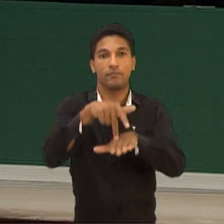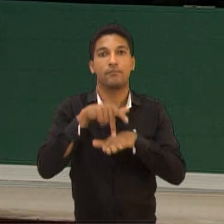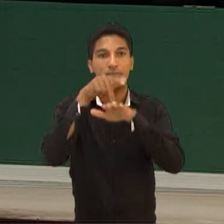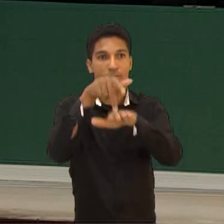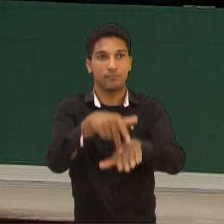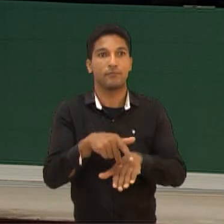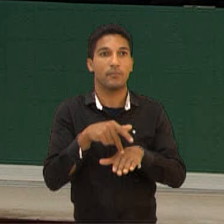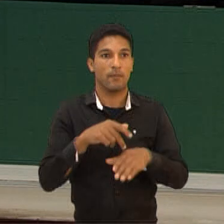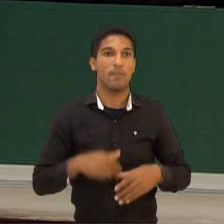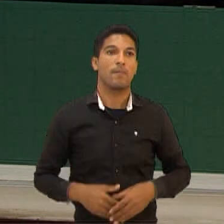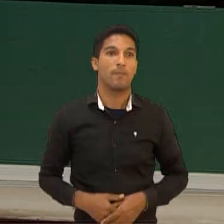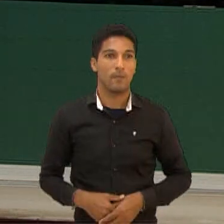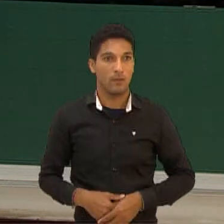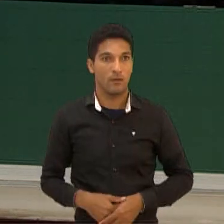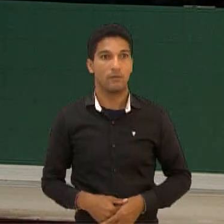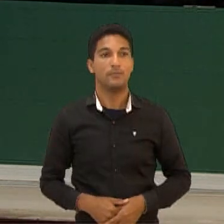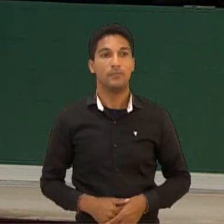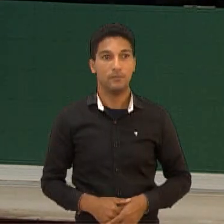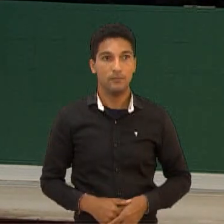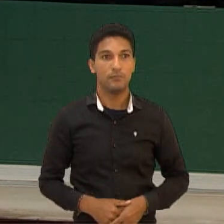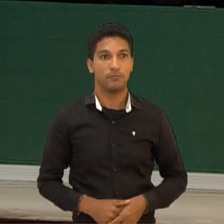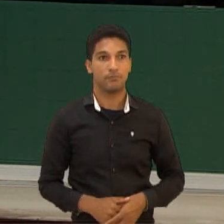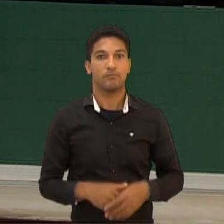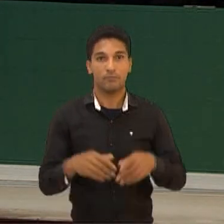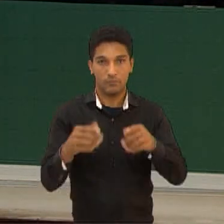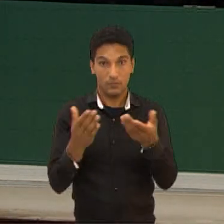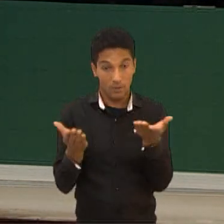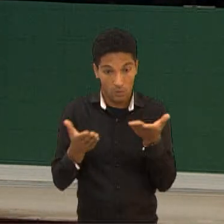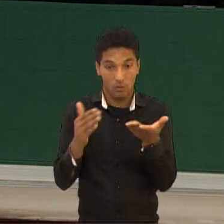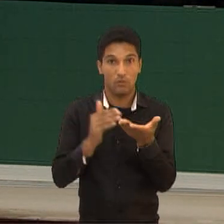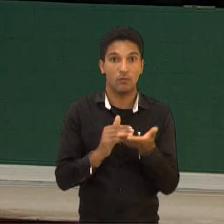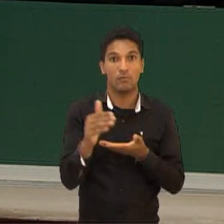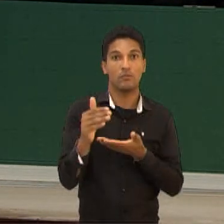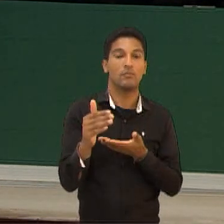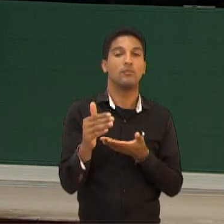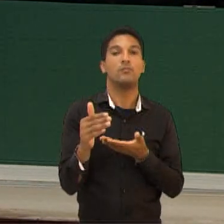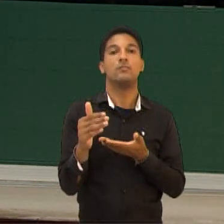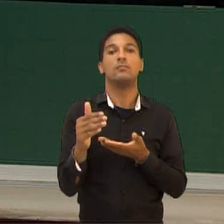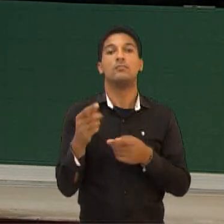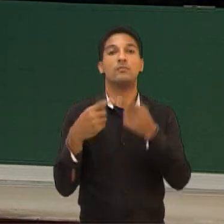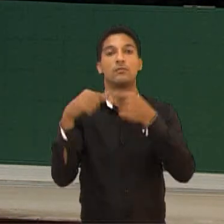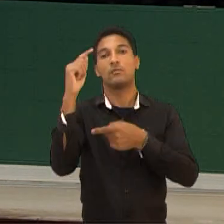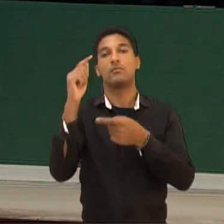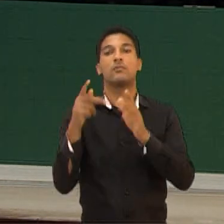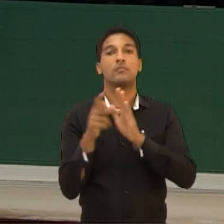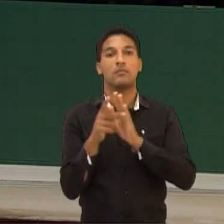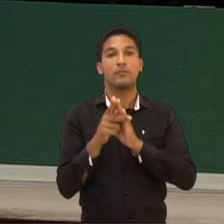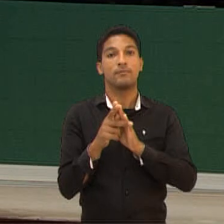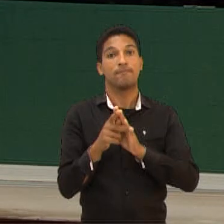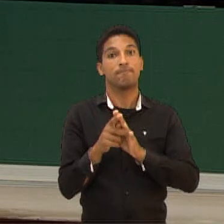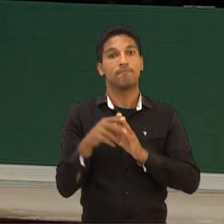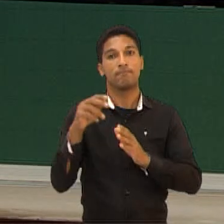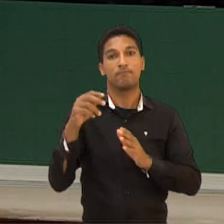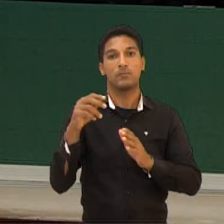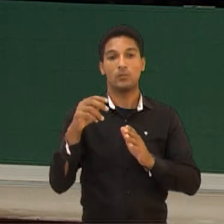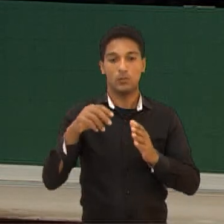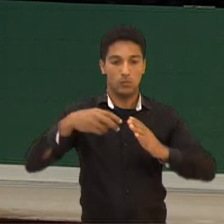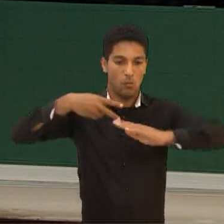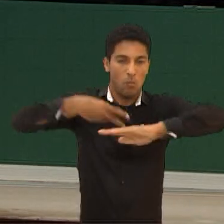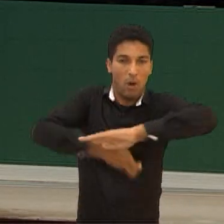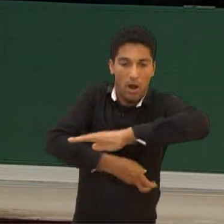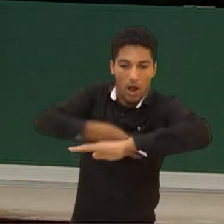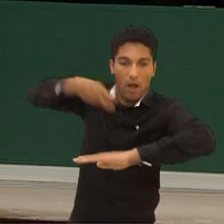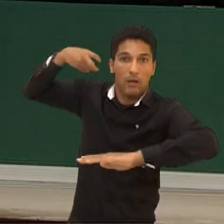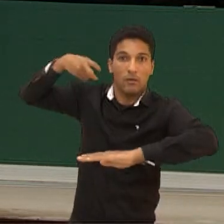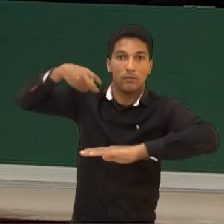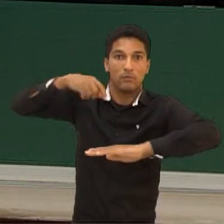um desenvolvimento industrial relacionado à extração de petróleo e seus derivados. E a China, que é o único país